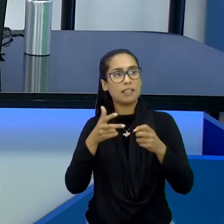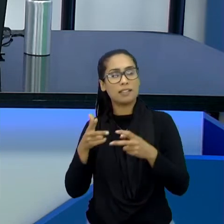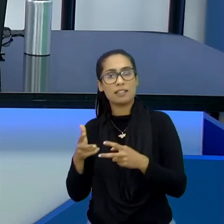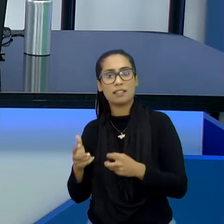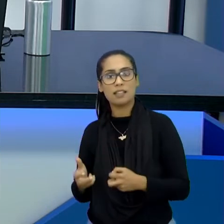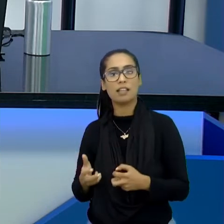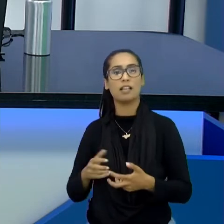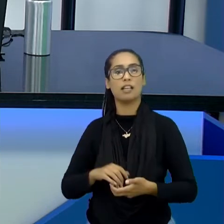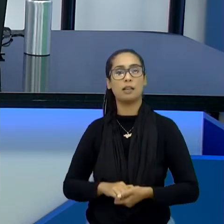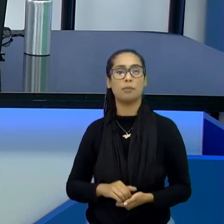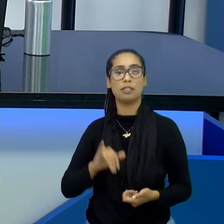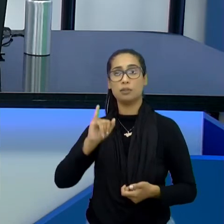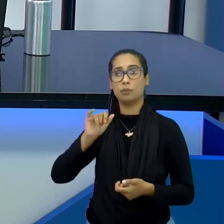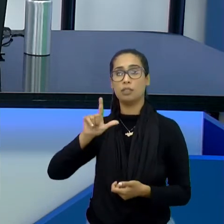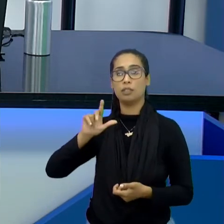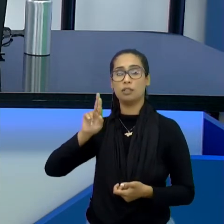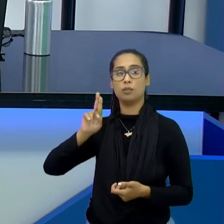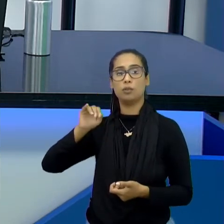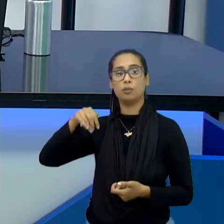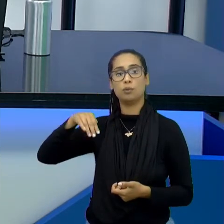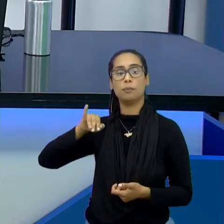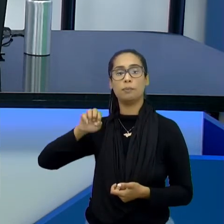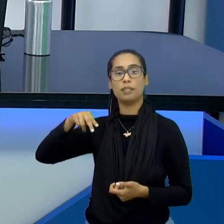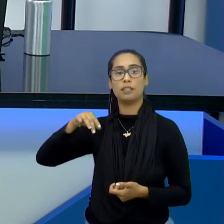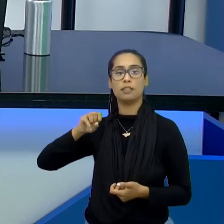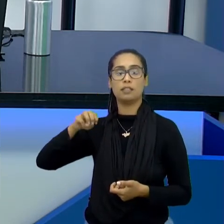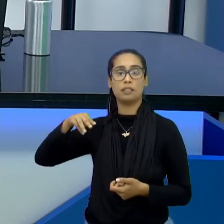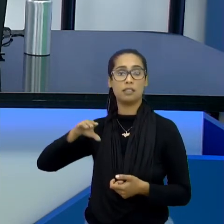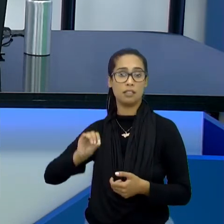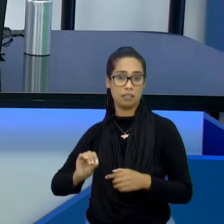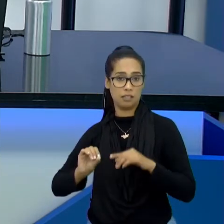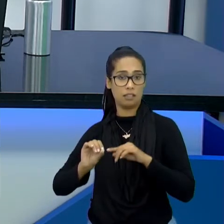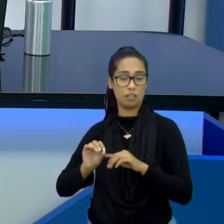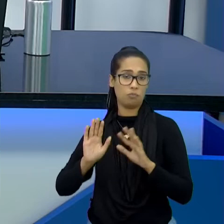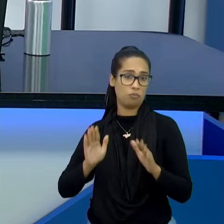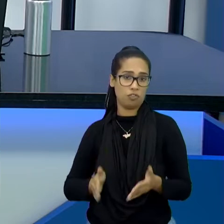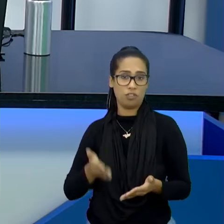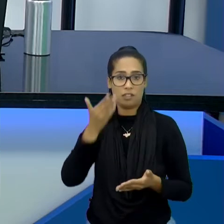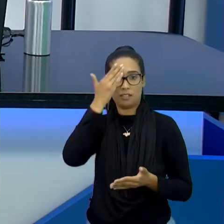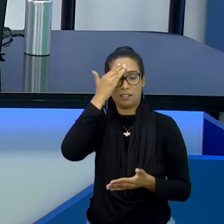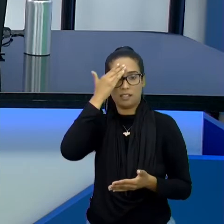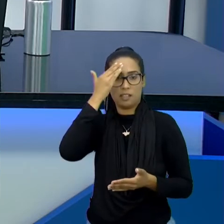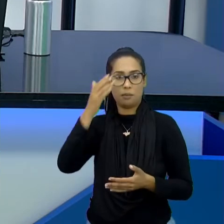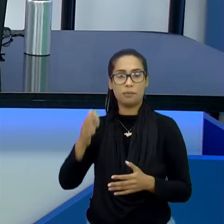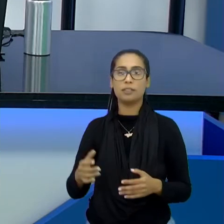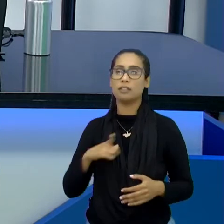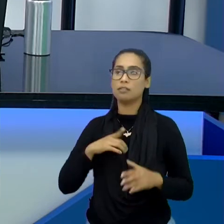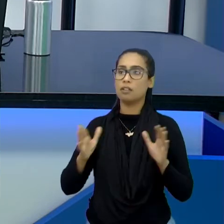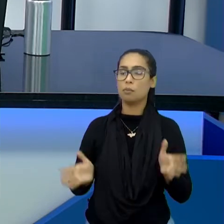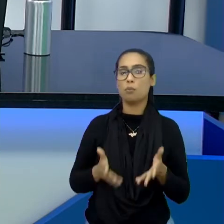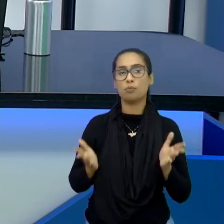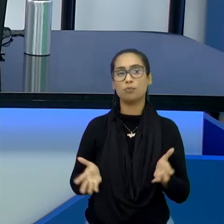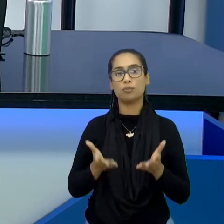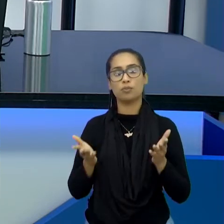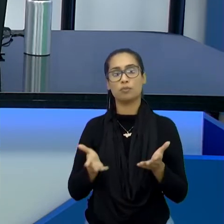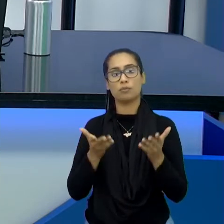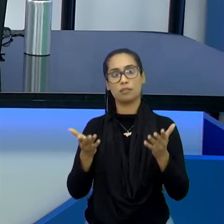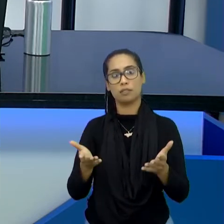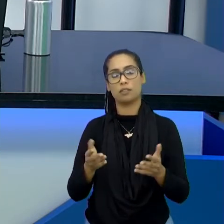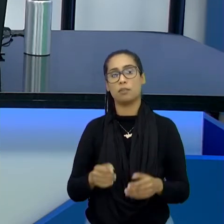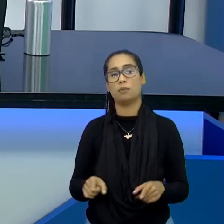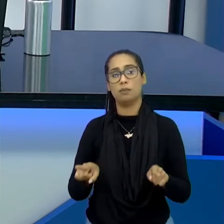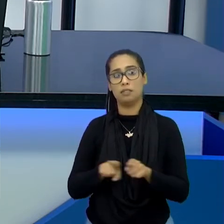contribuições do iluminismo que ele percebe que ele pode beber na fonte da inspiração iluminista e ele mesmo